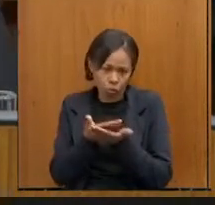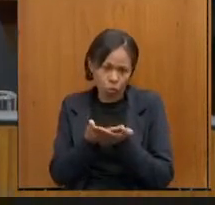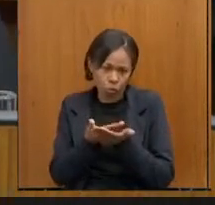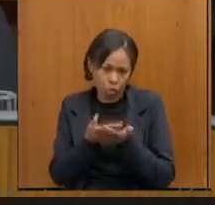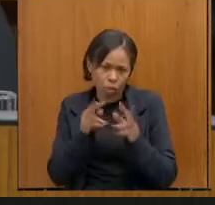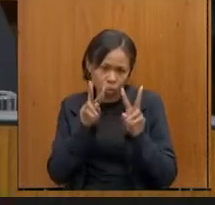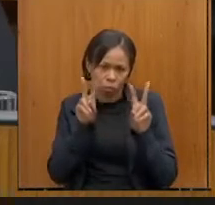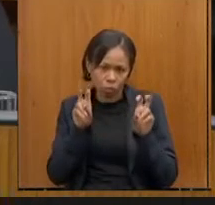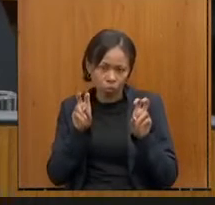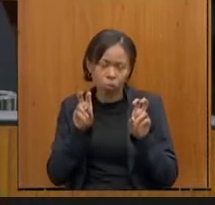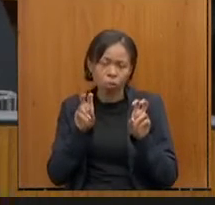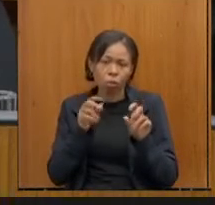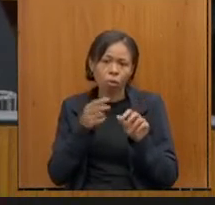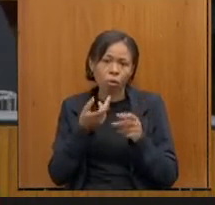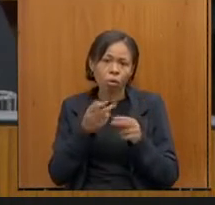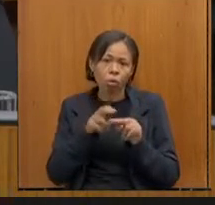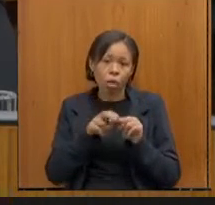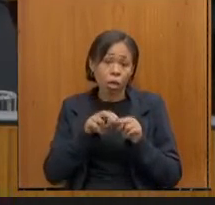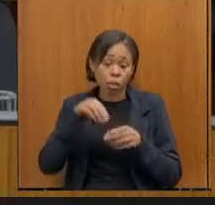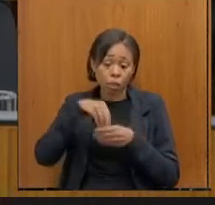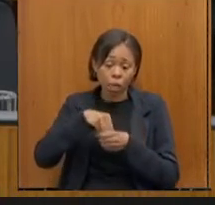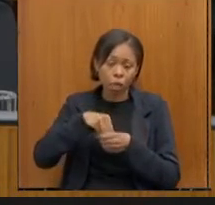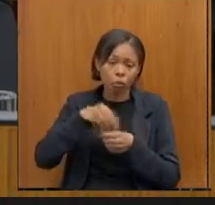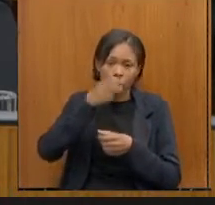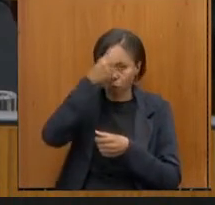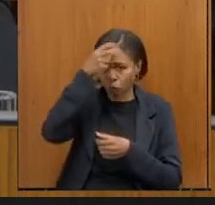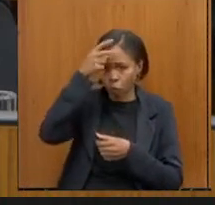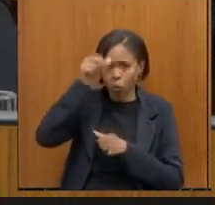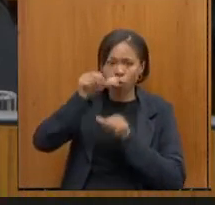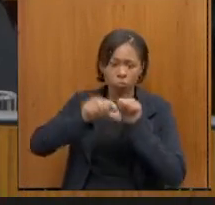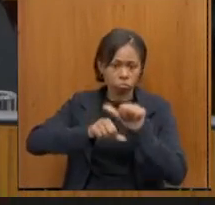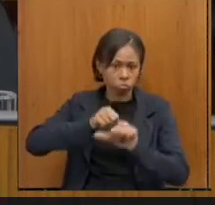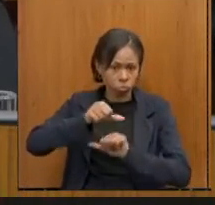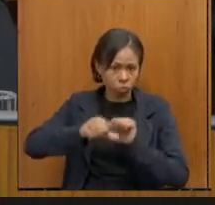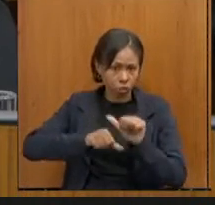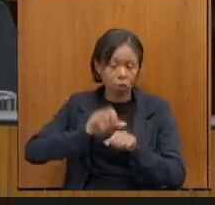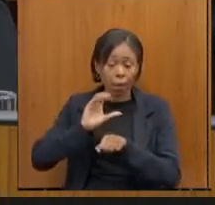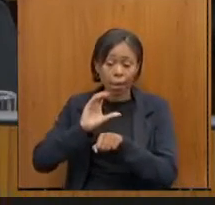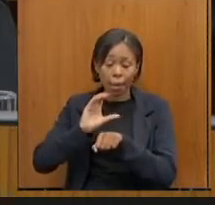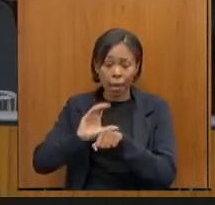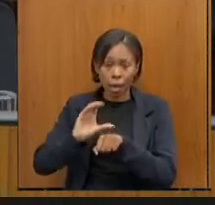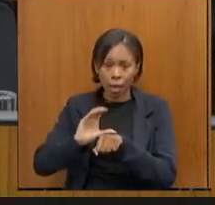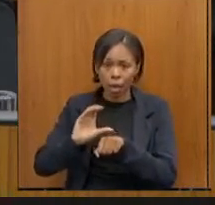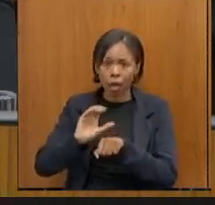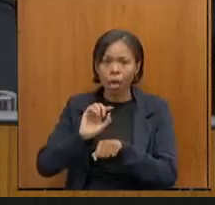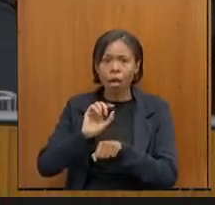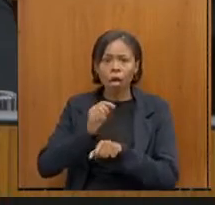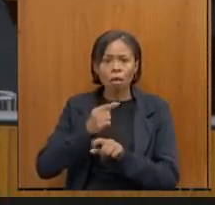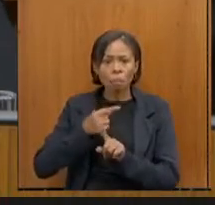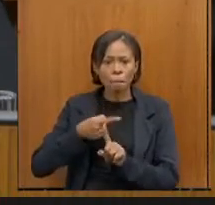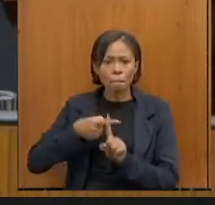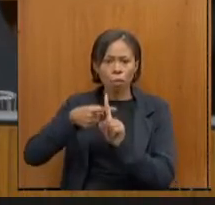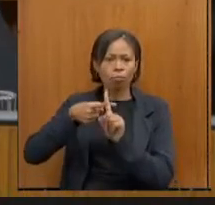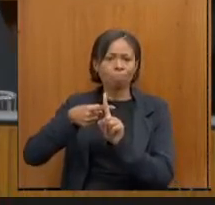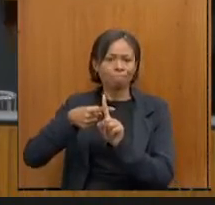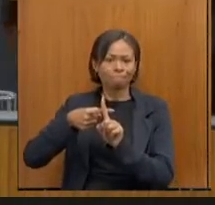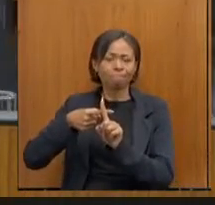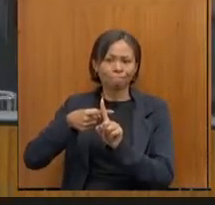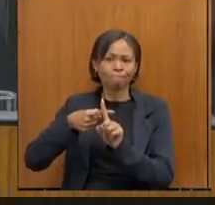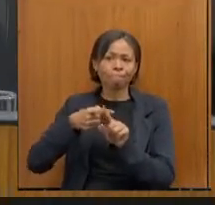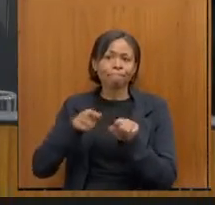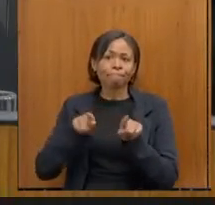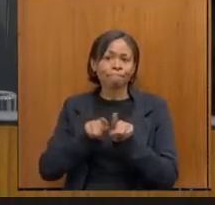Renovação que nós fizemos em várias prefeituras têm sido é um retorno muito positivo e de novo